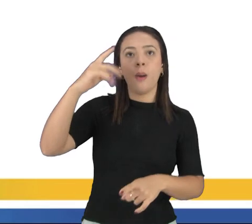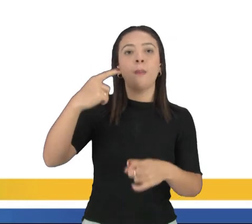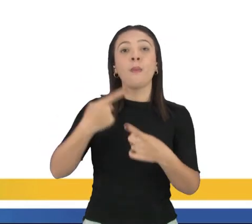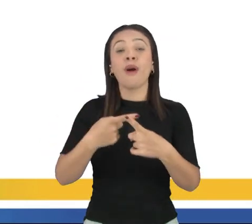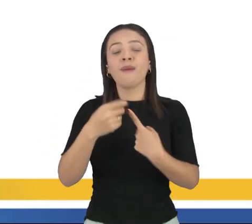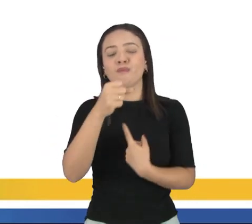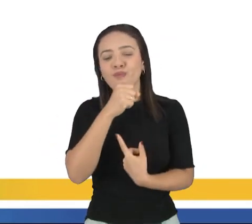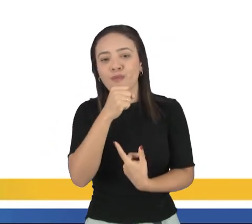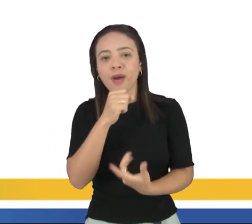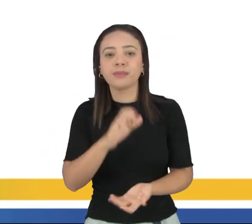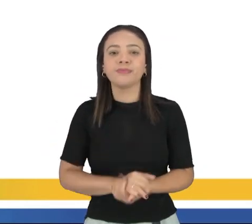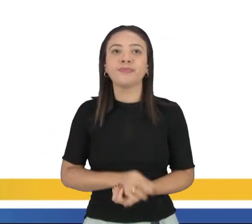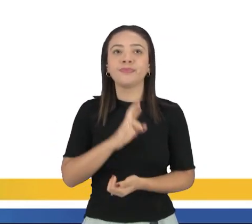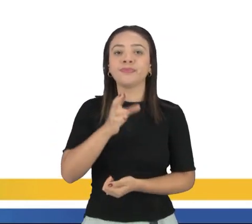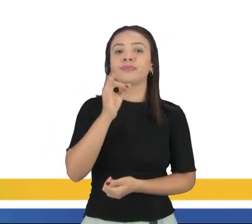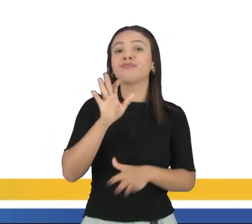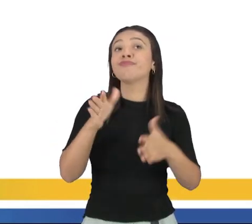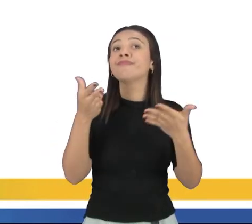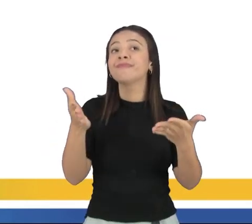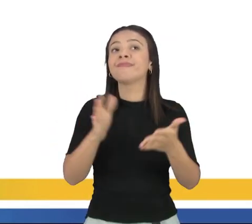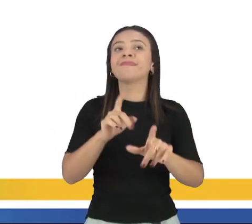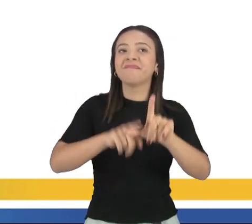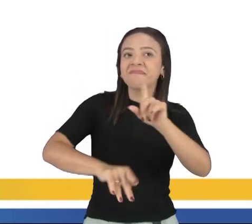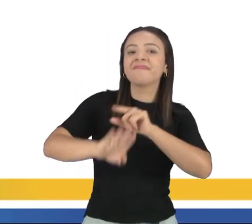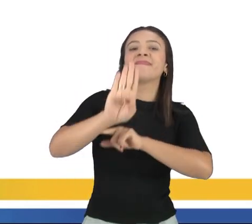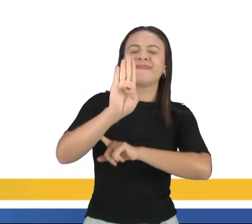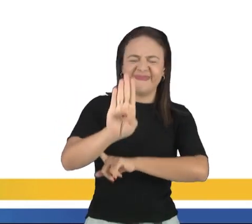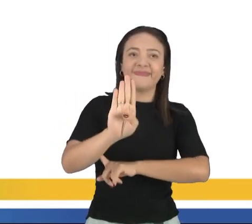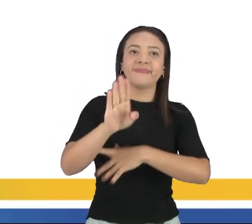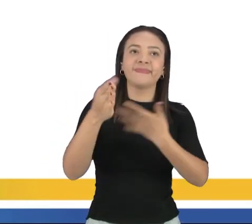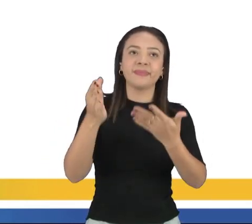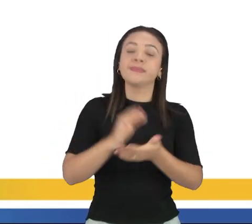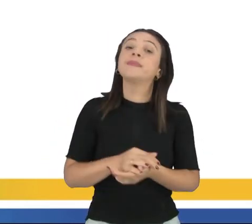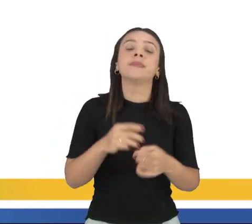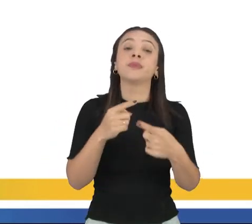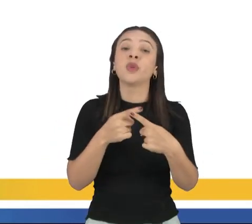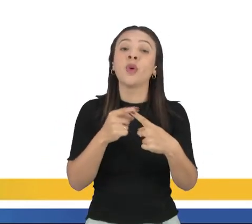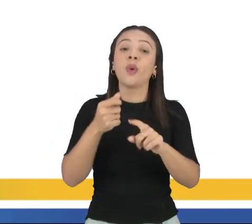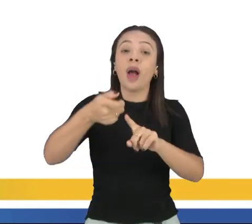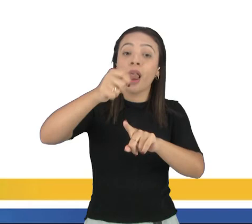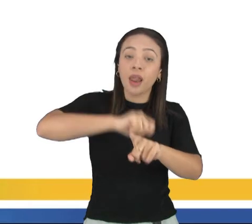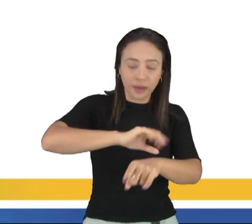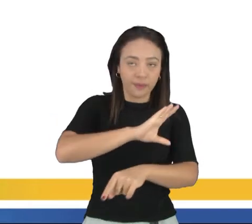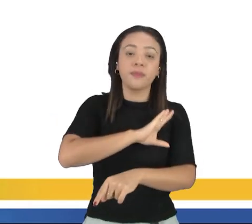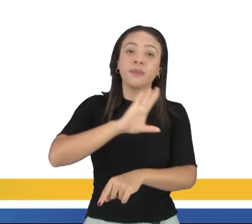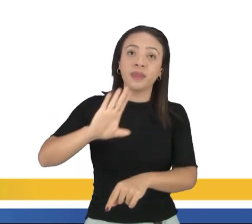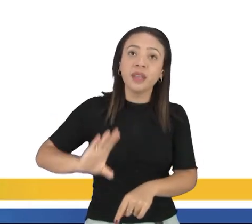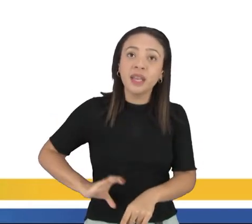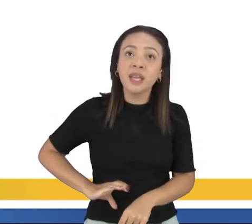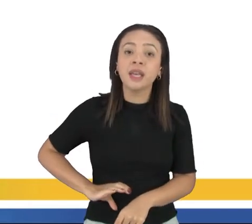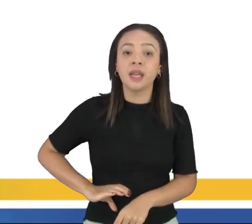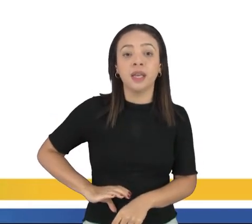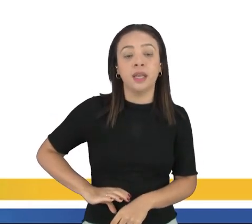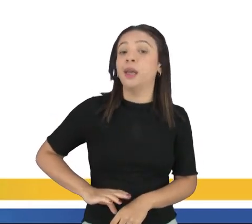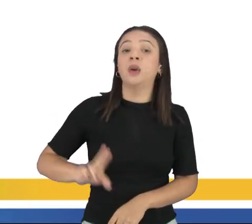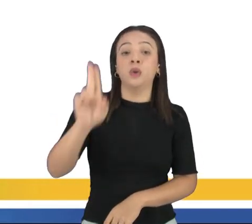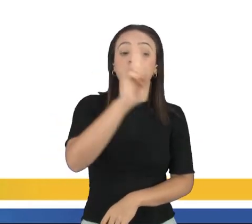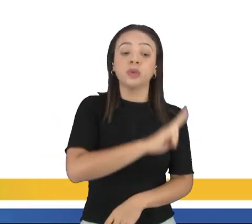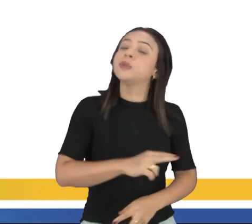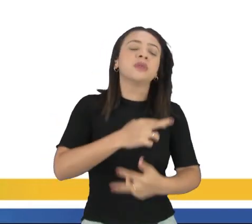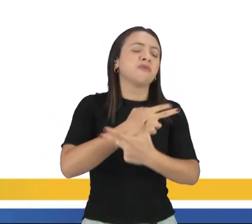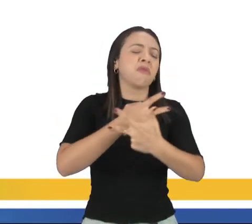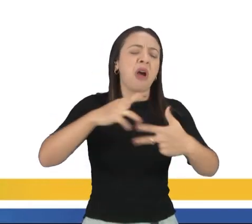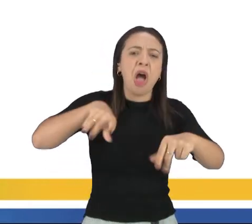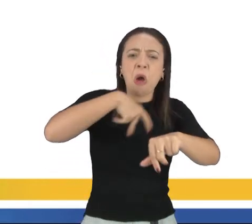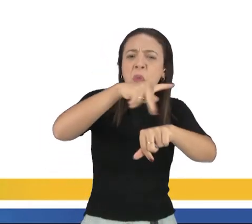tão pessoal aí qual a resposta certa não Claro que seria então a b embora o calendário Cristão seja hoje